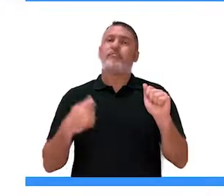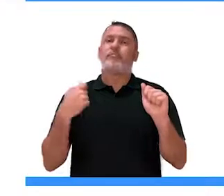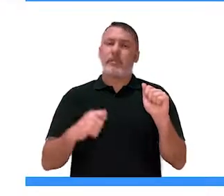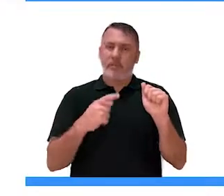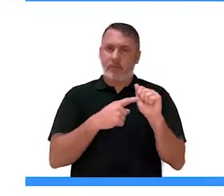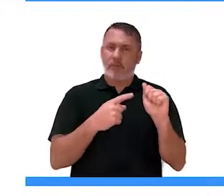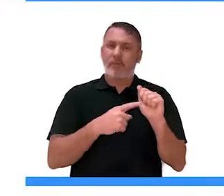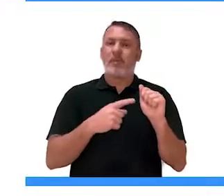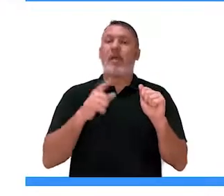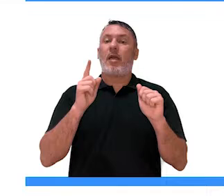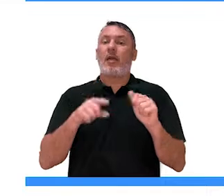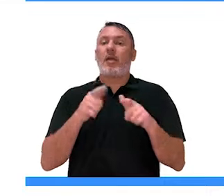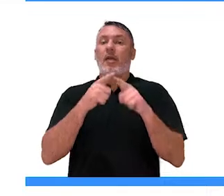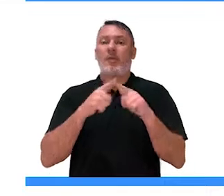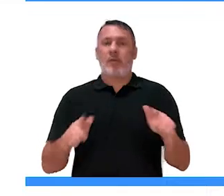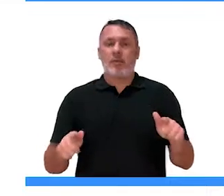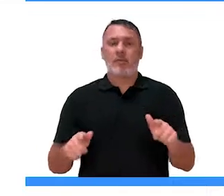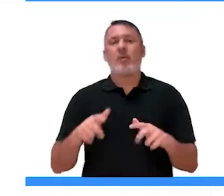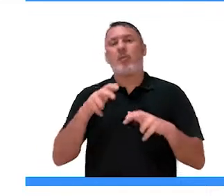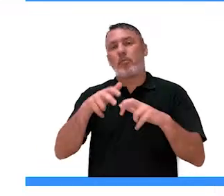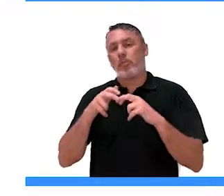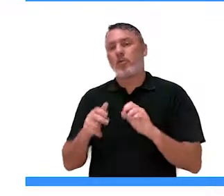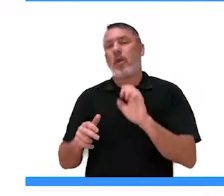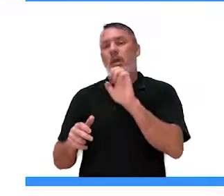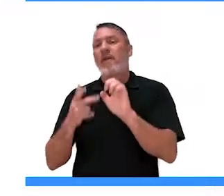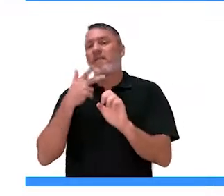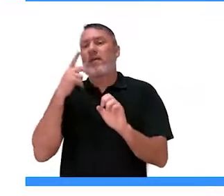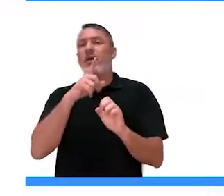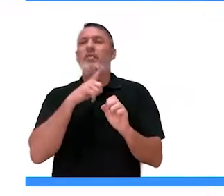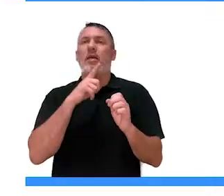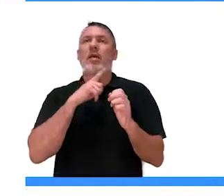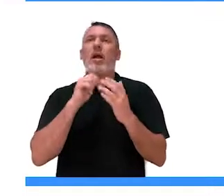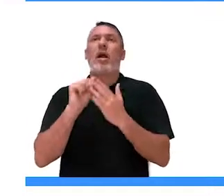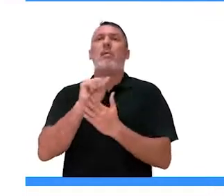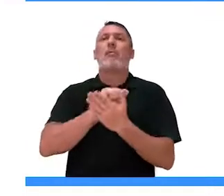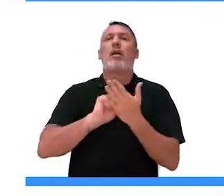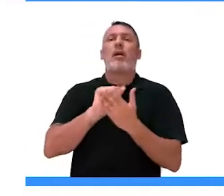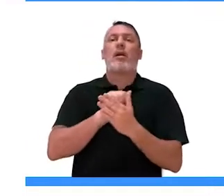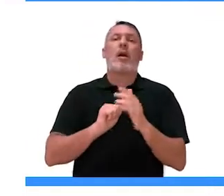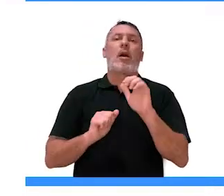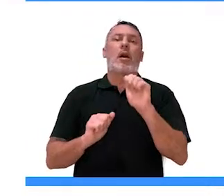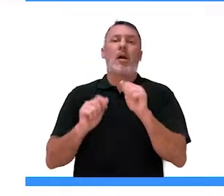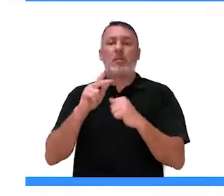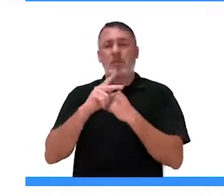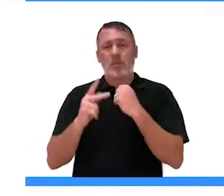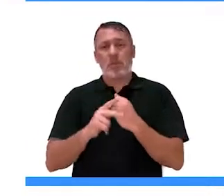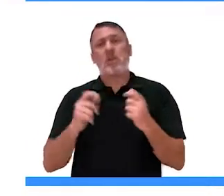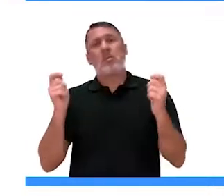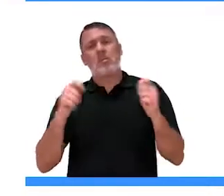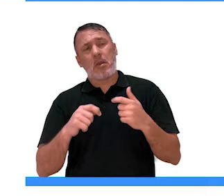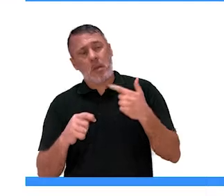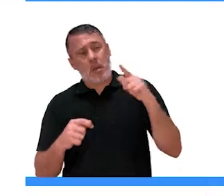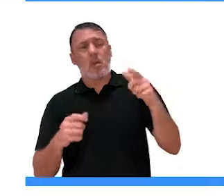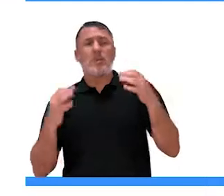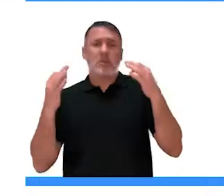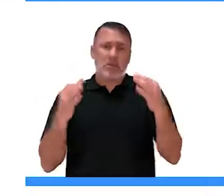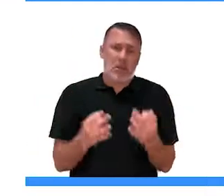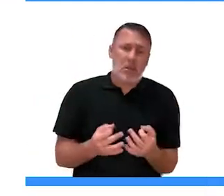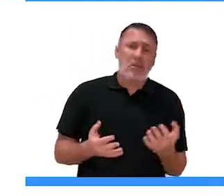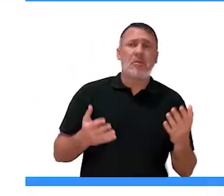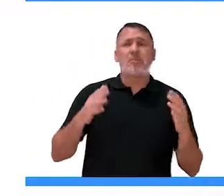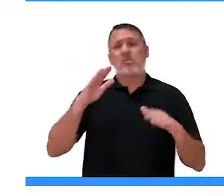a alternativa correta é a E, apagamento de uma preposição. Pode ser que a outra correta, né,